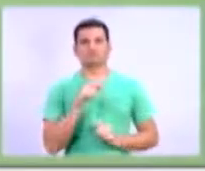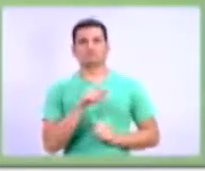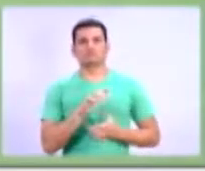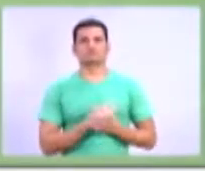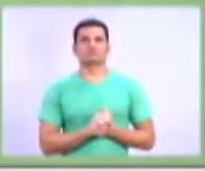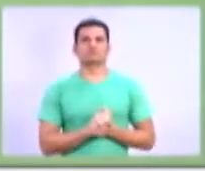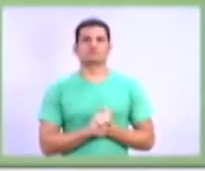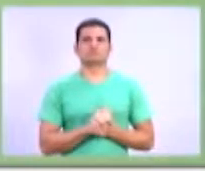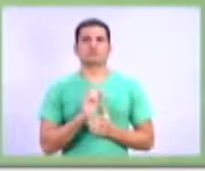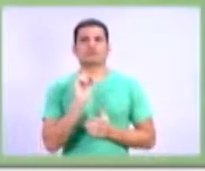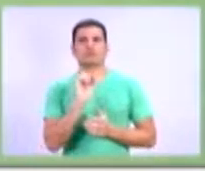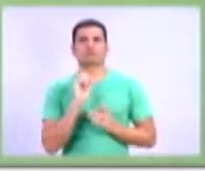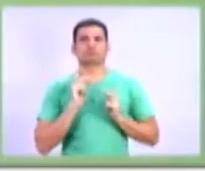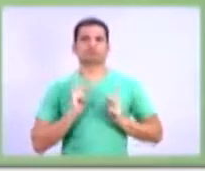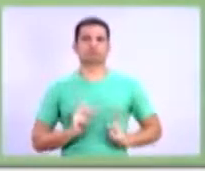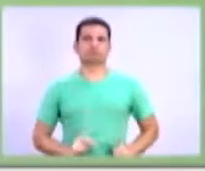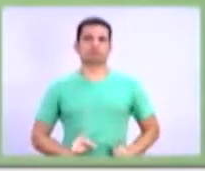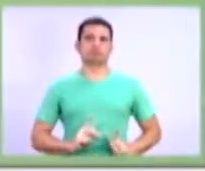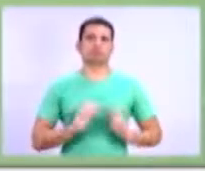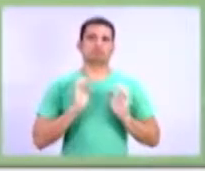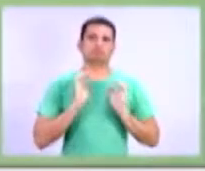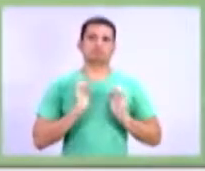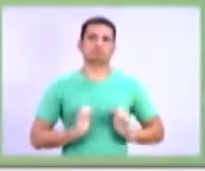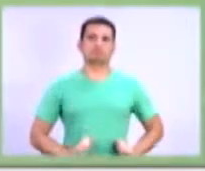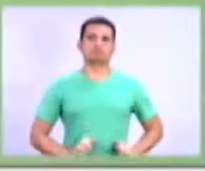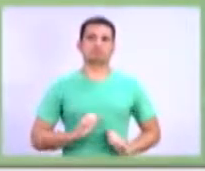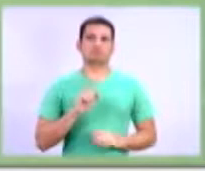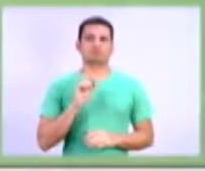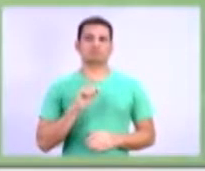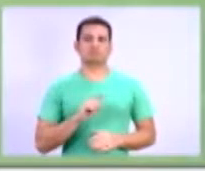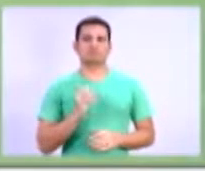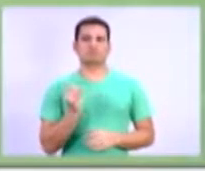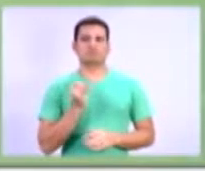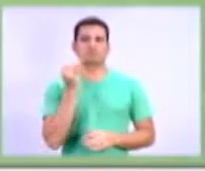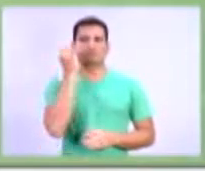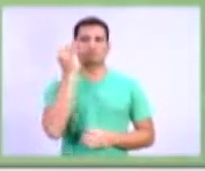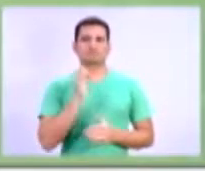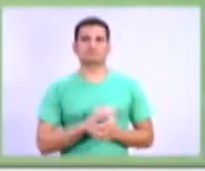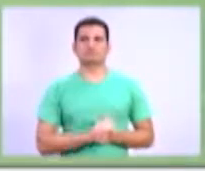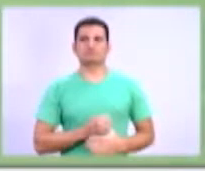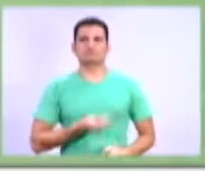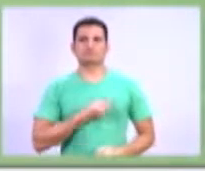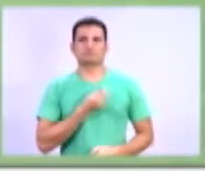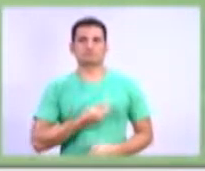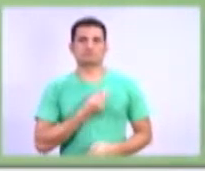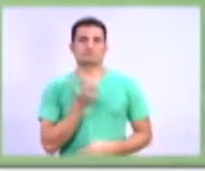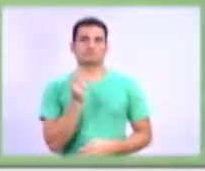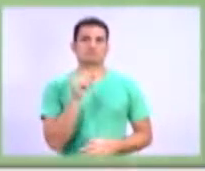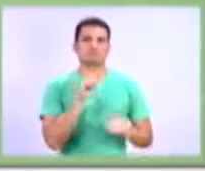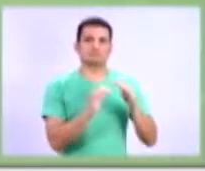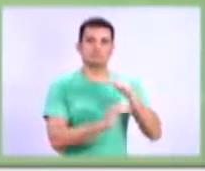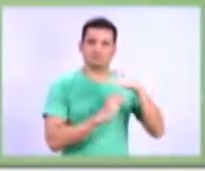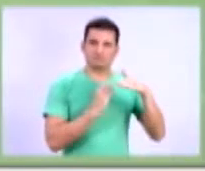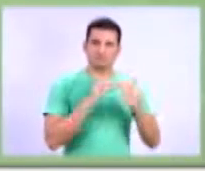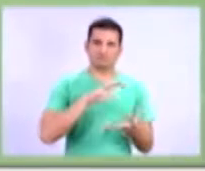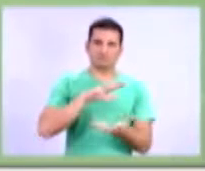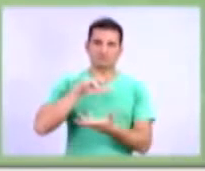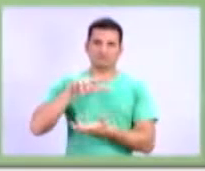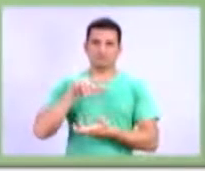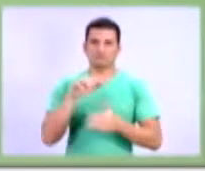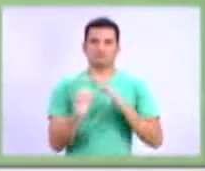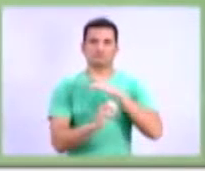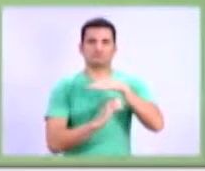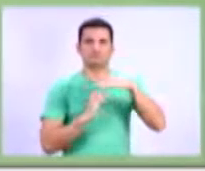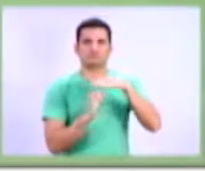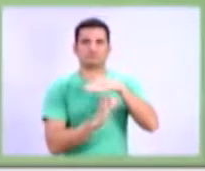uma postura ética que é fundamental para a sobrevivência da empresa no mundo empresarial,